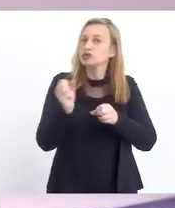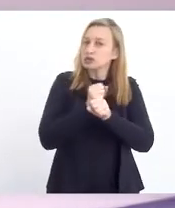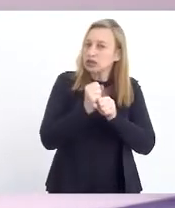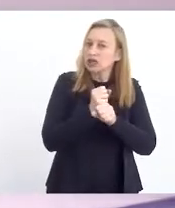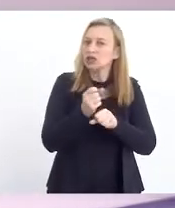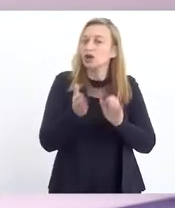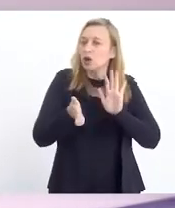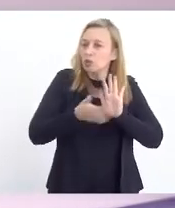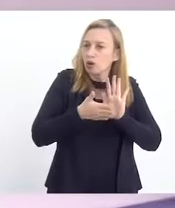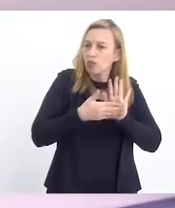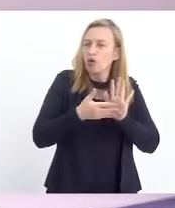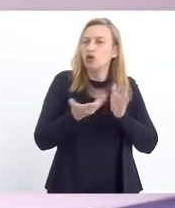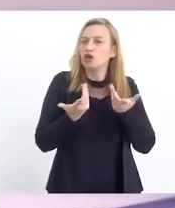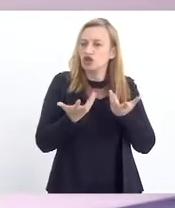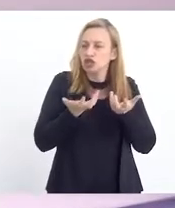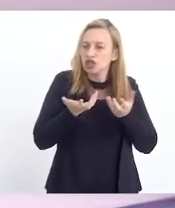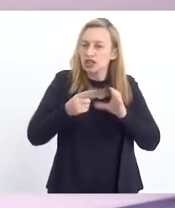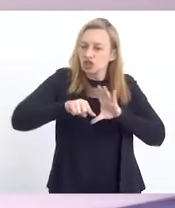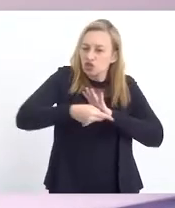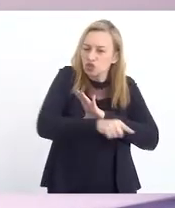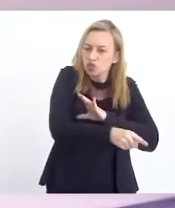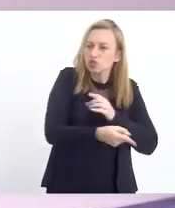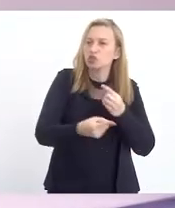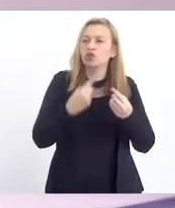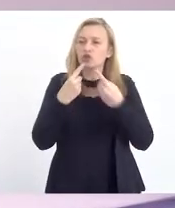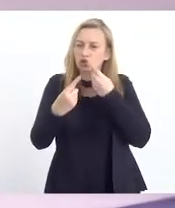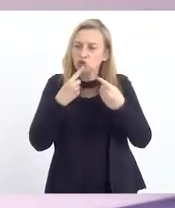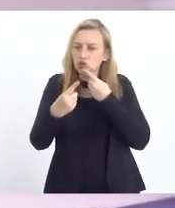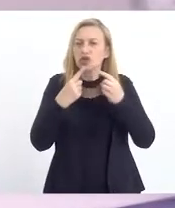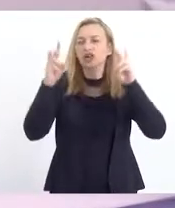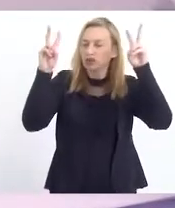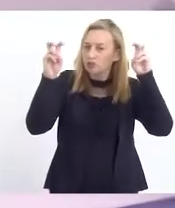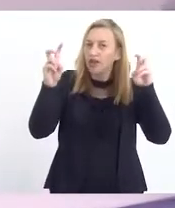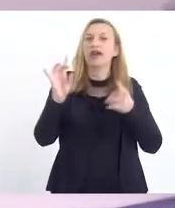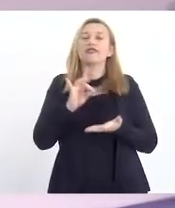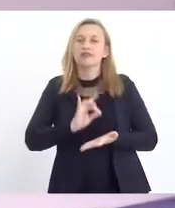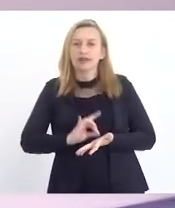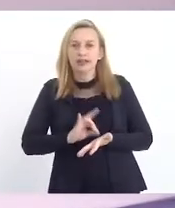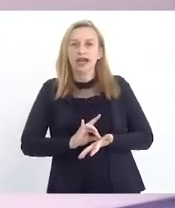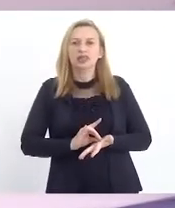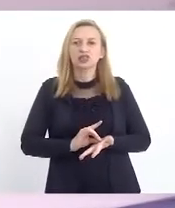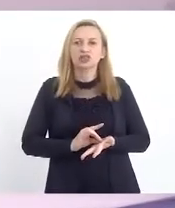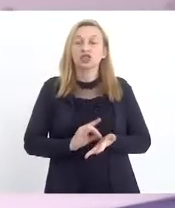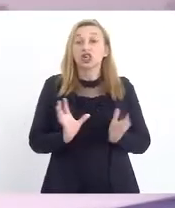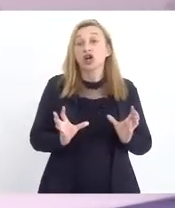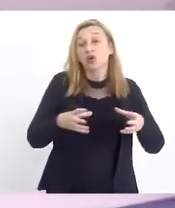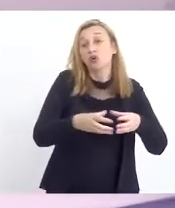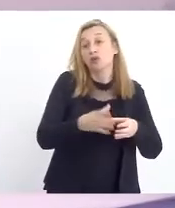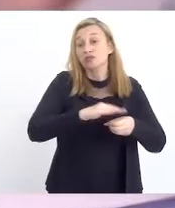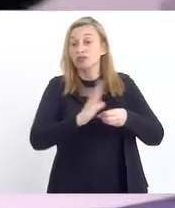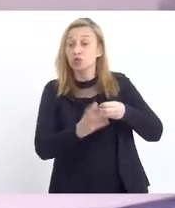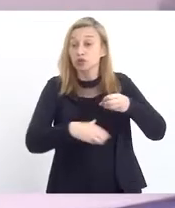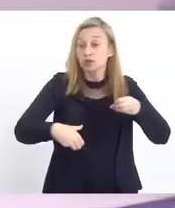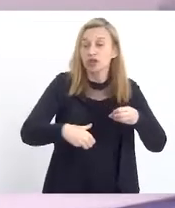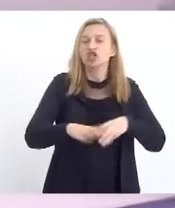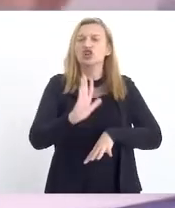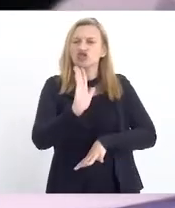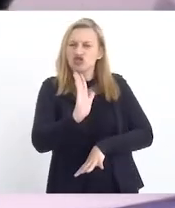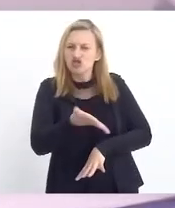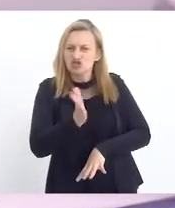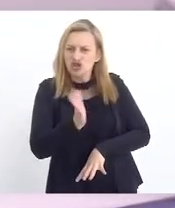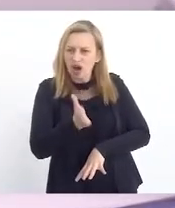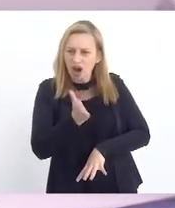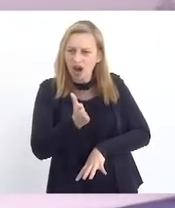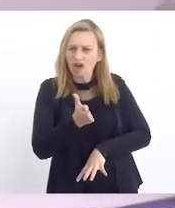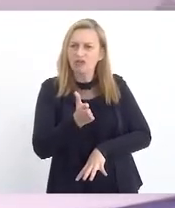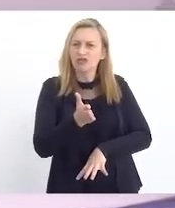propondo uma discussão um pouco mais aprofundada sobre o tema. É bem verdade que a Comissão de Saneamento Ambiental já vinha